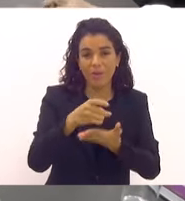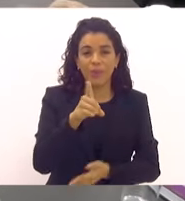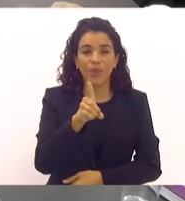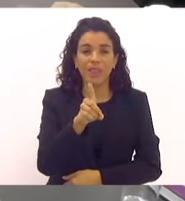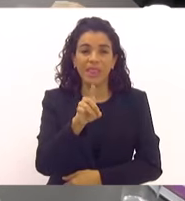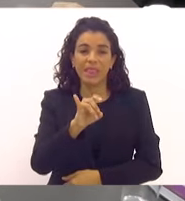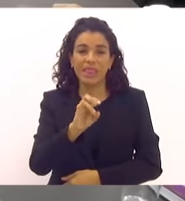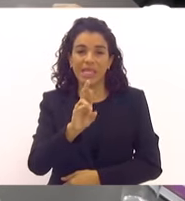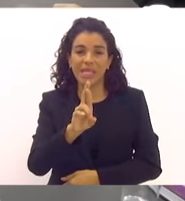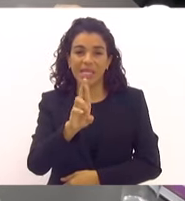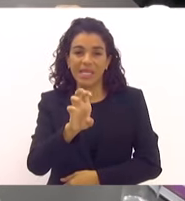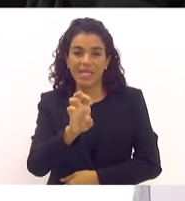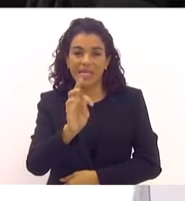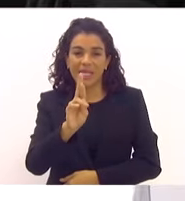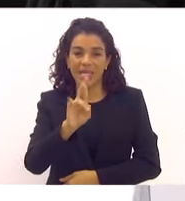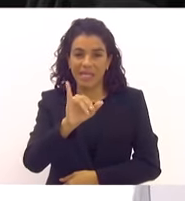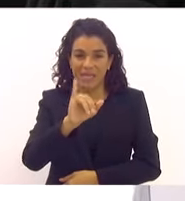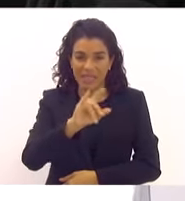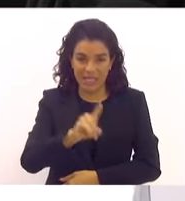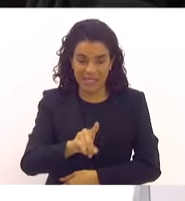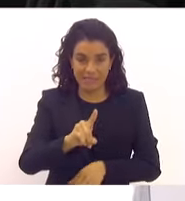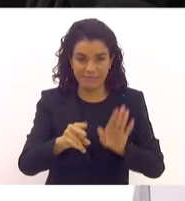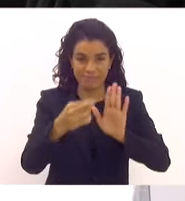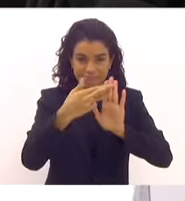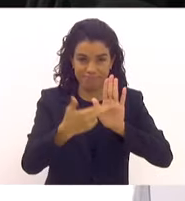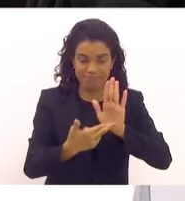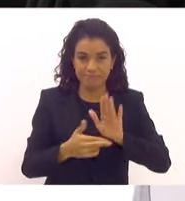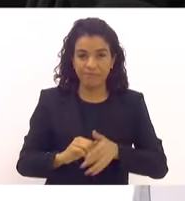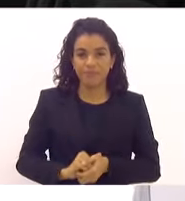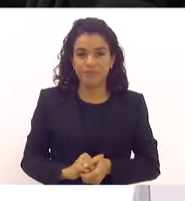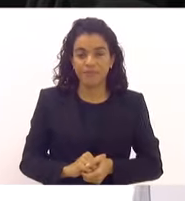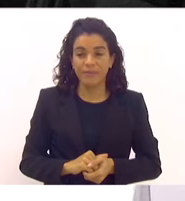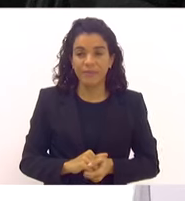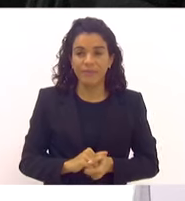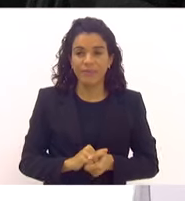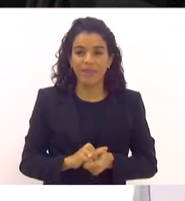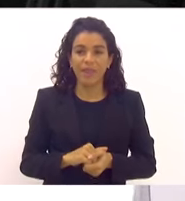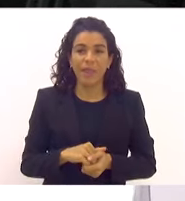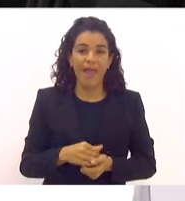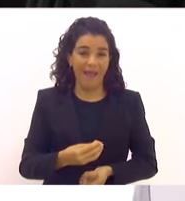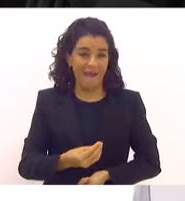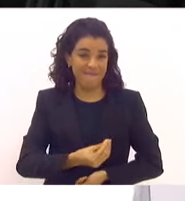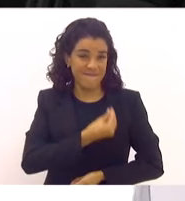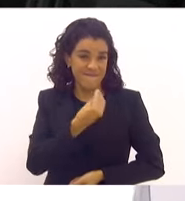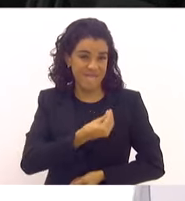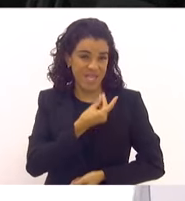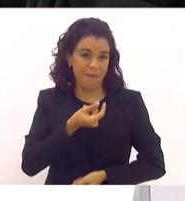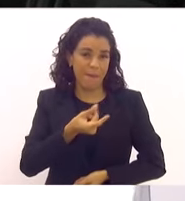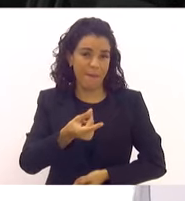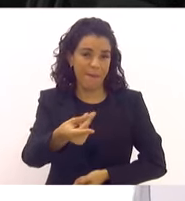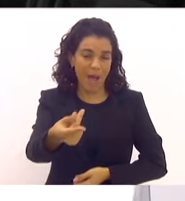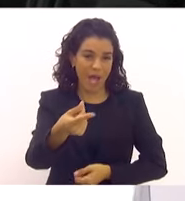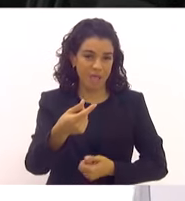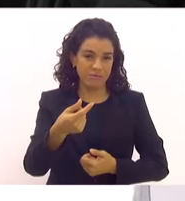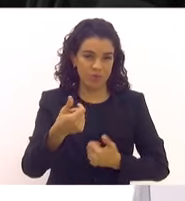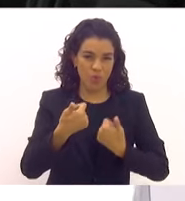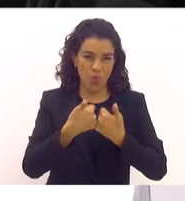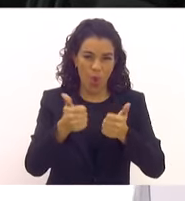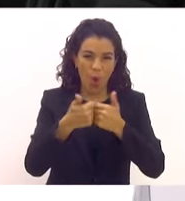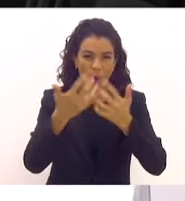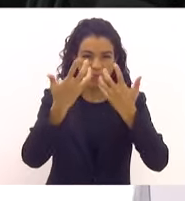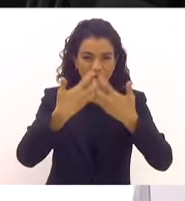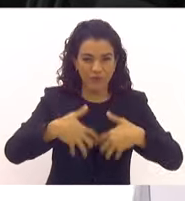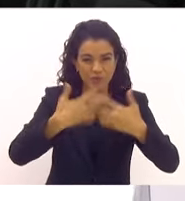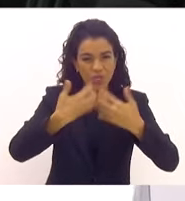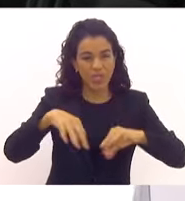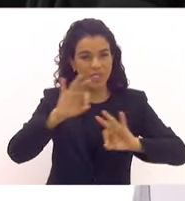vou chegar aí, mas fechar o raciocínio. A vida útil não é algo que seja